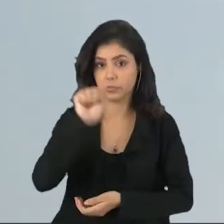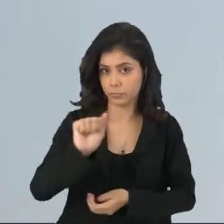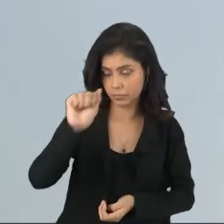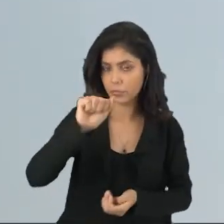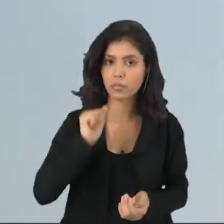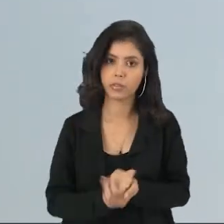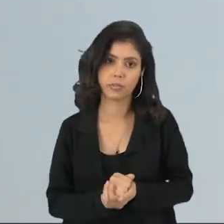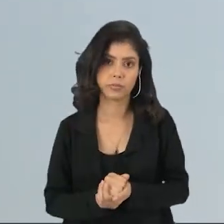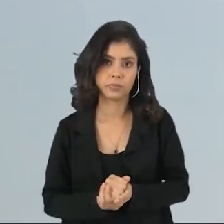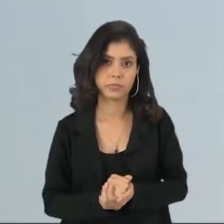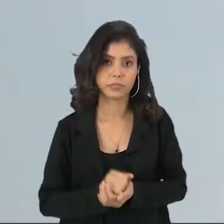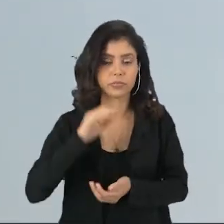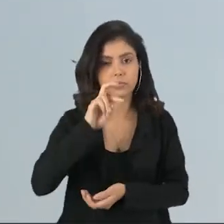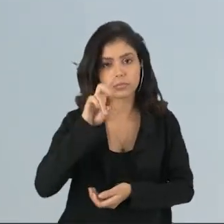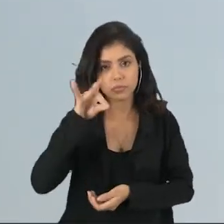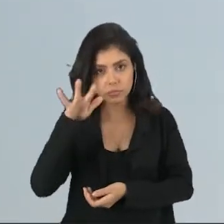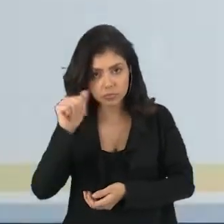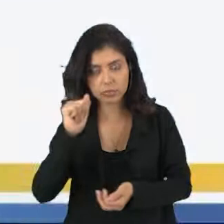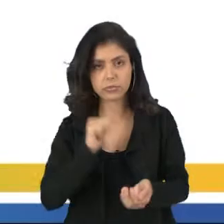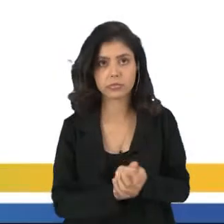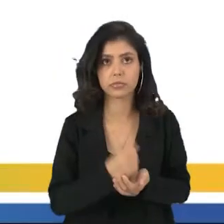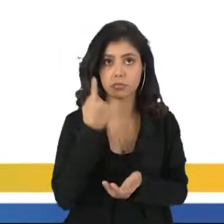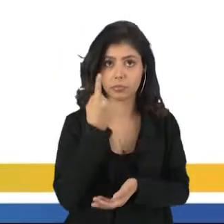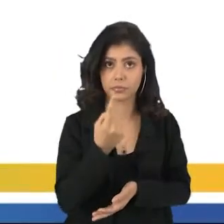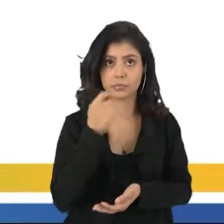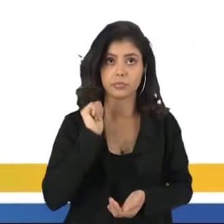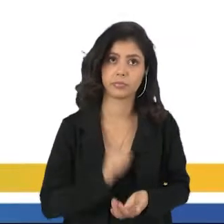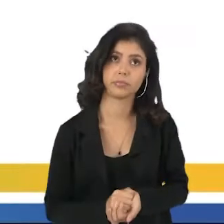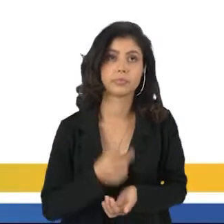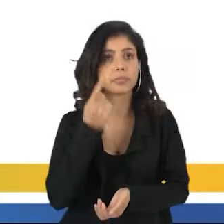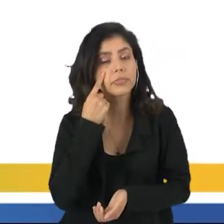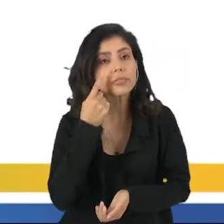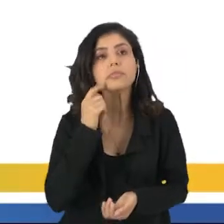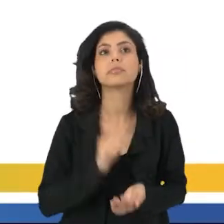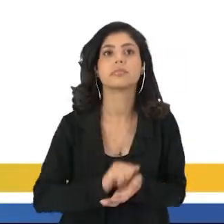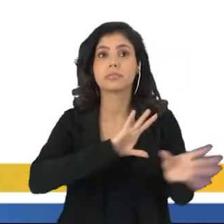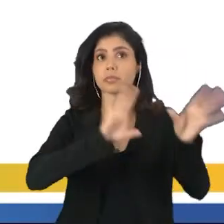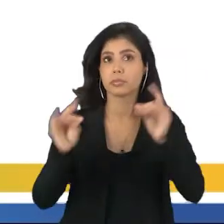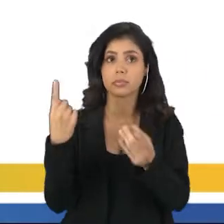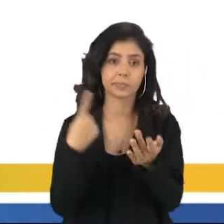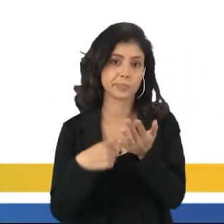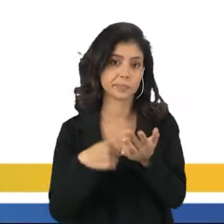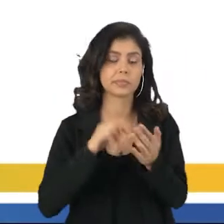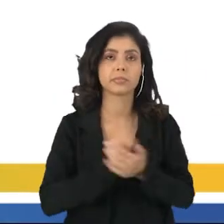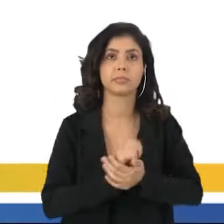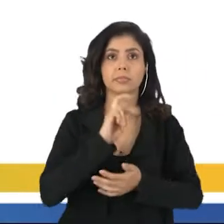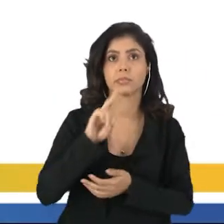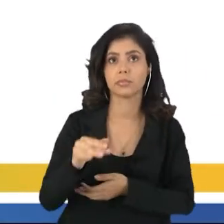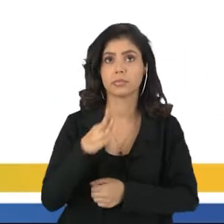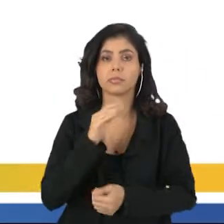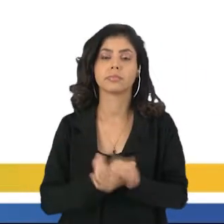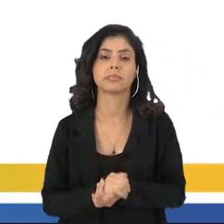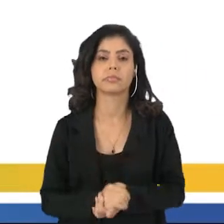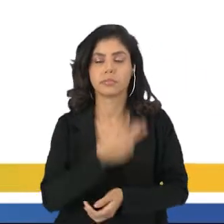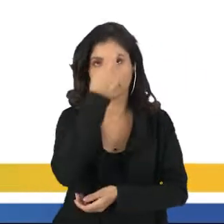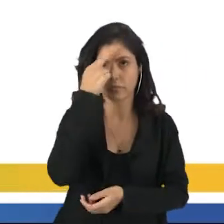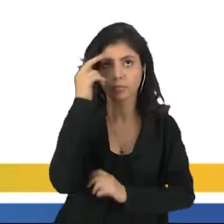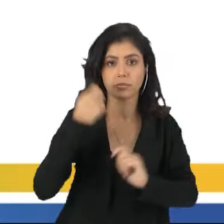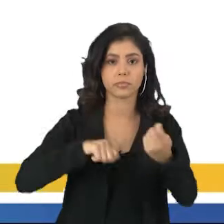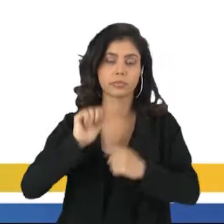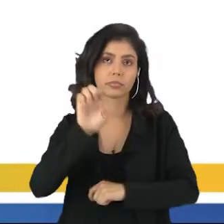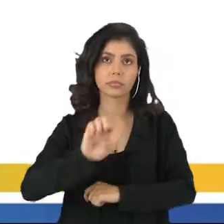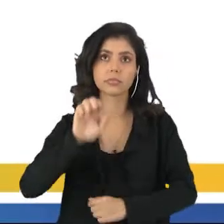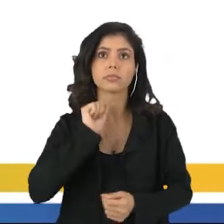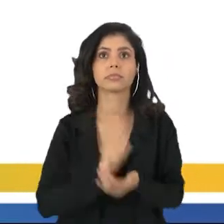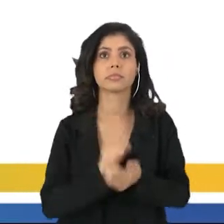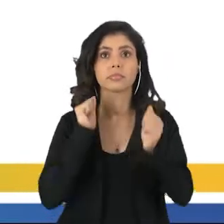da Oceania, parte 1. Olha só, levando em consideração os aspectos históricos e econômicos da